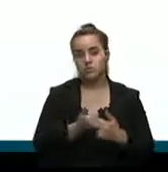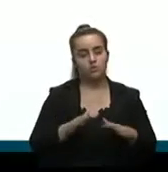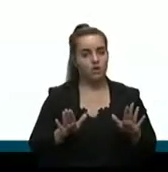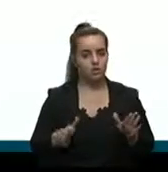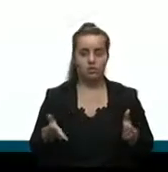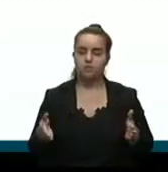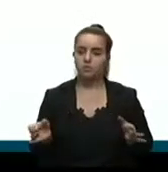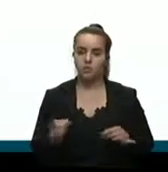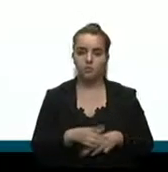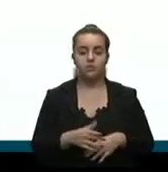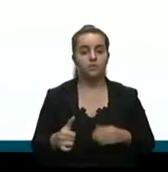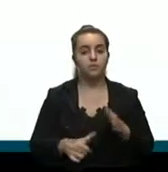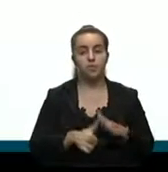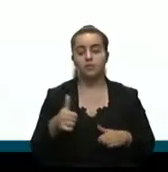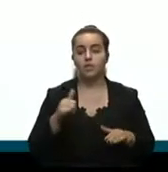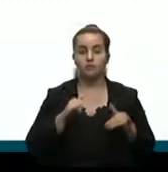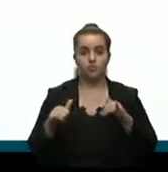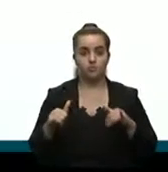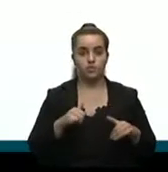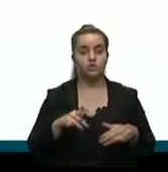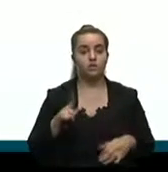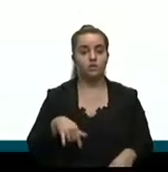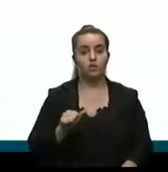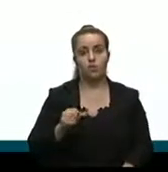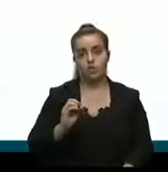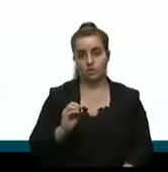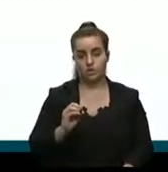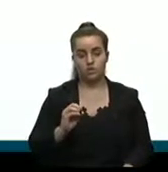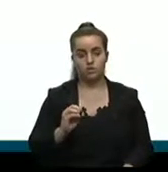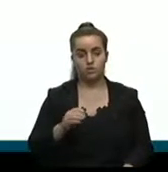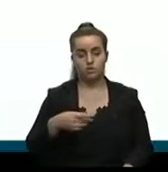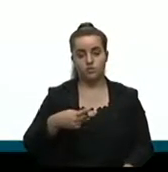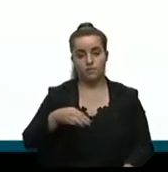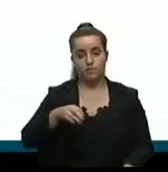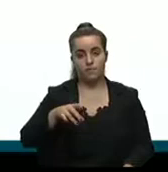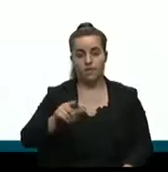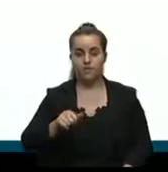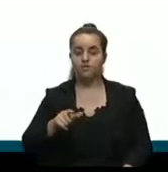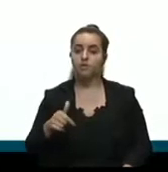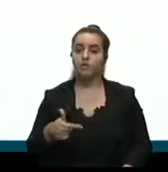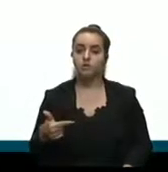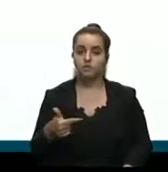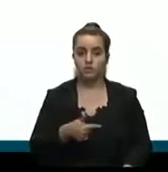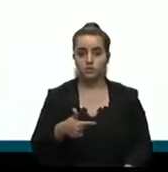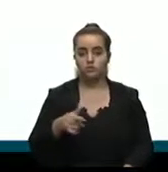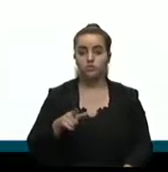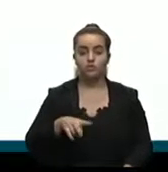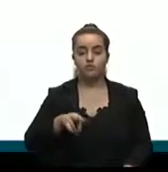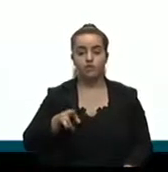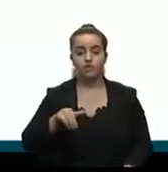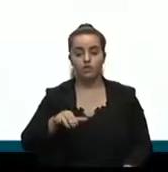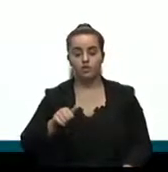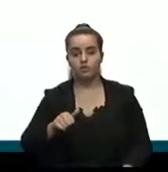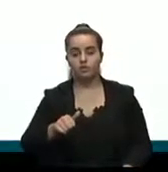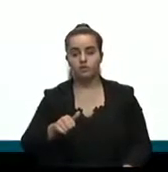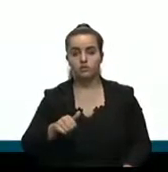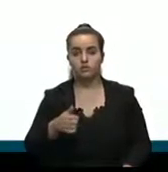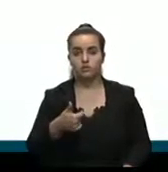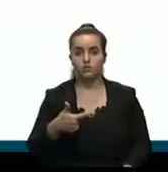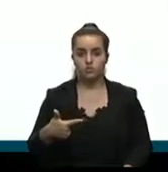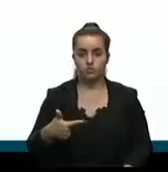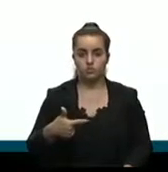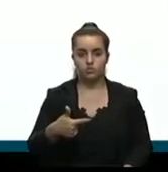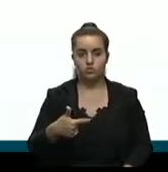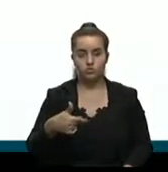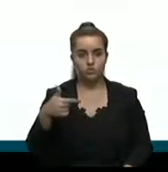substituirmos. Primeira informação, então, é o 80, a média. A segunda informação, variância, 12 ao quadrado, dividido